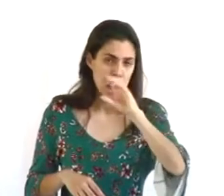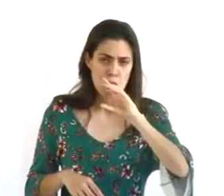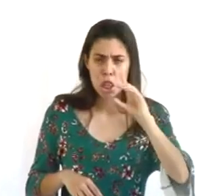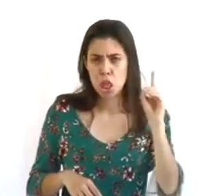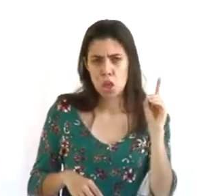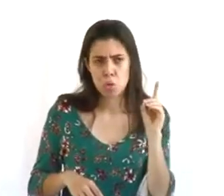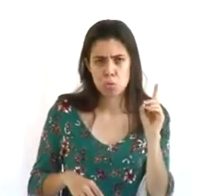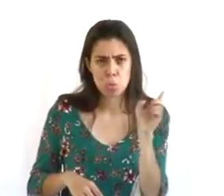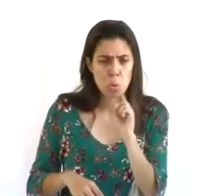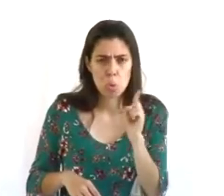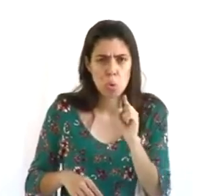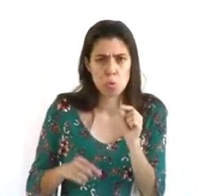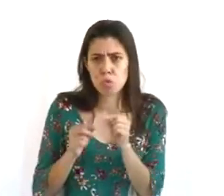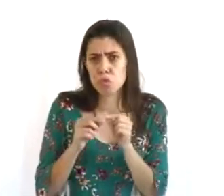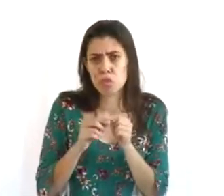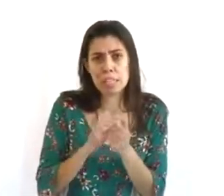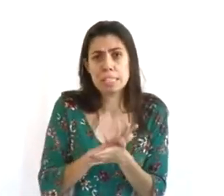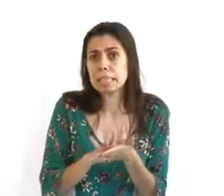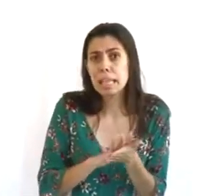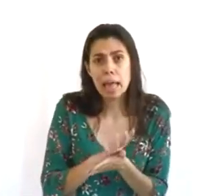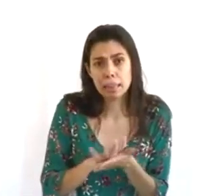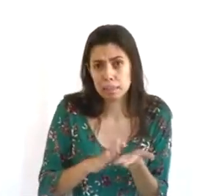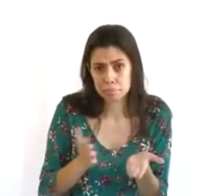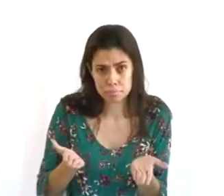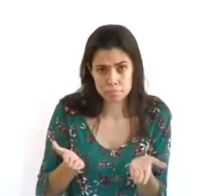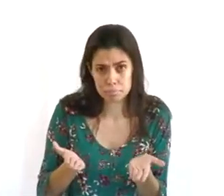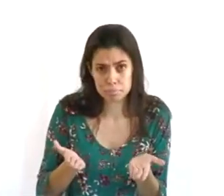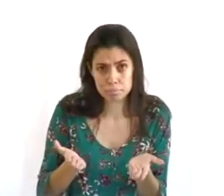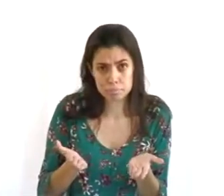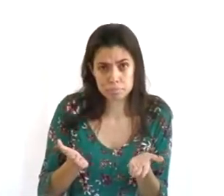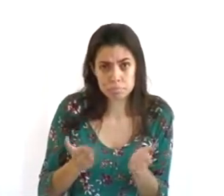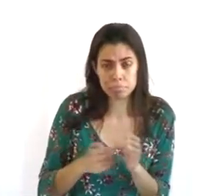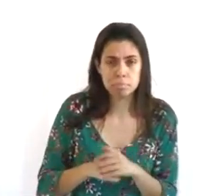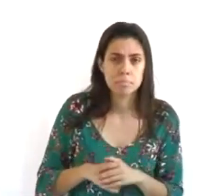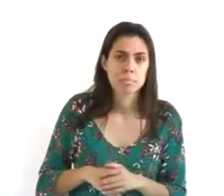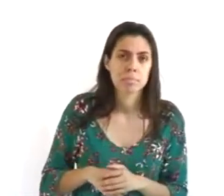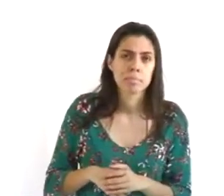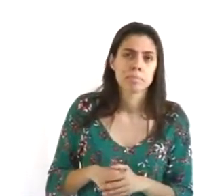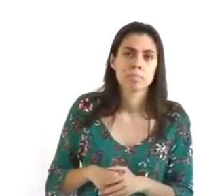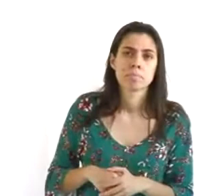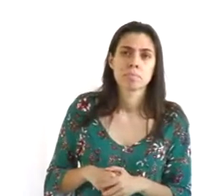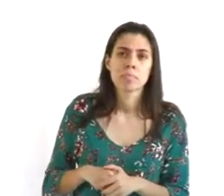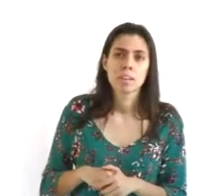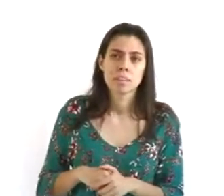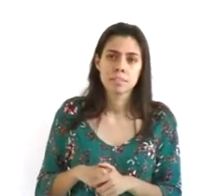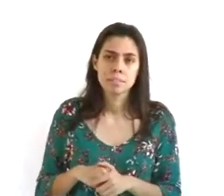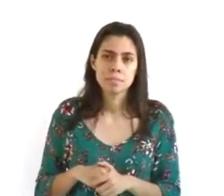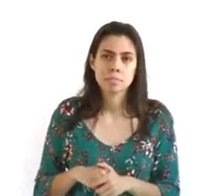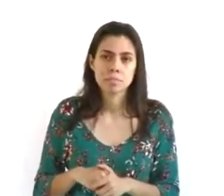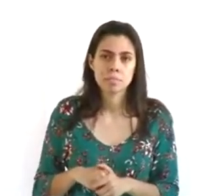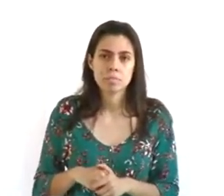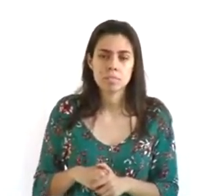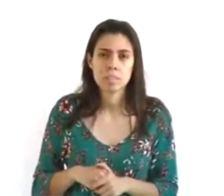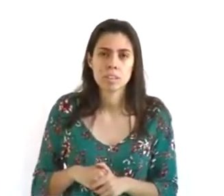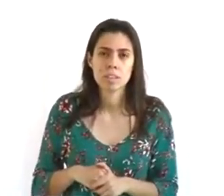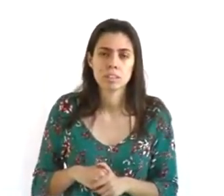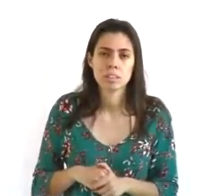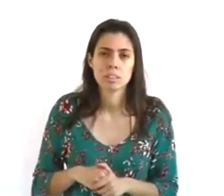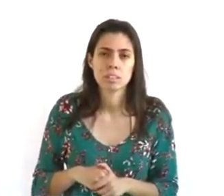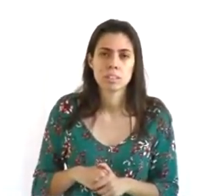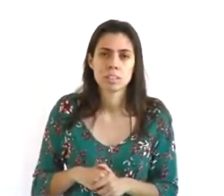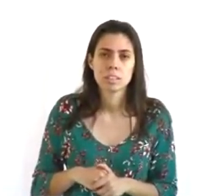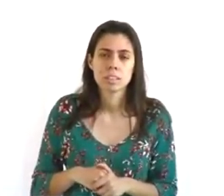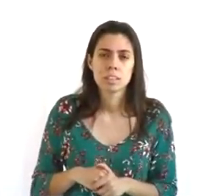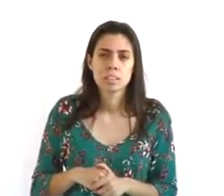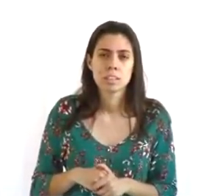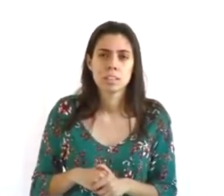evolucionistas, elas não se sustentam, por isso que de vez em quando elas precisam de renovação, precisam, talvez vou usar a palavra aqui propositalmente, essas